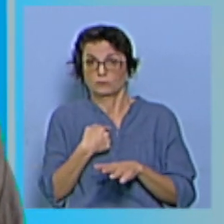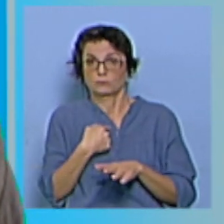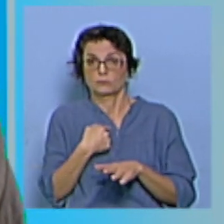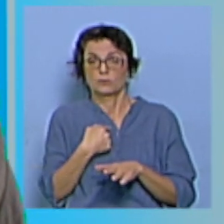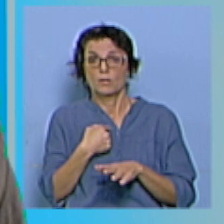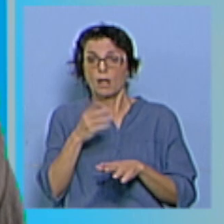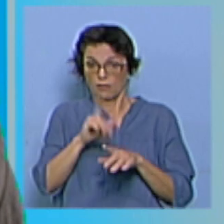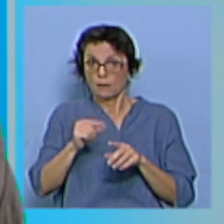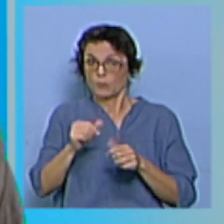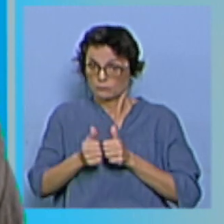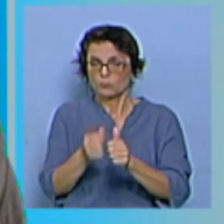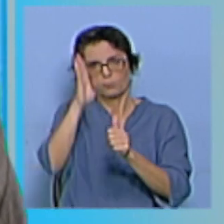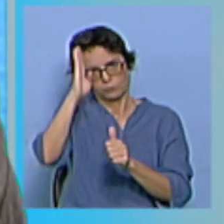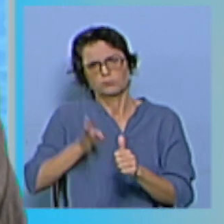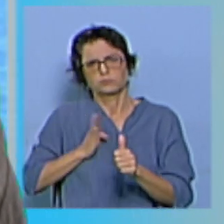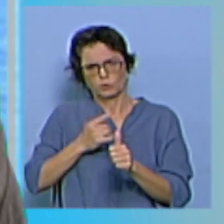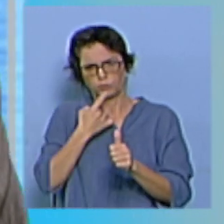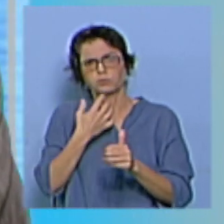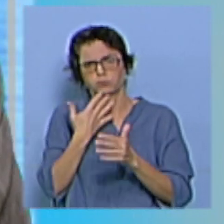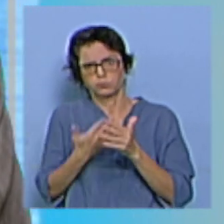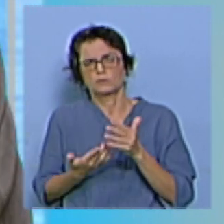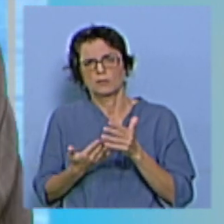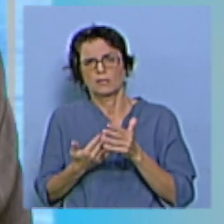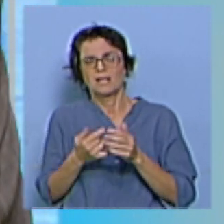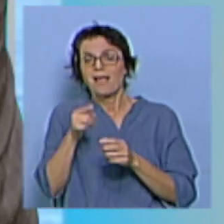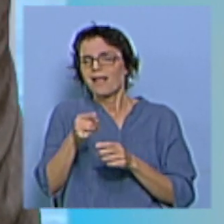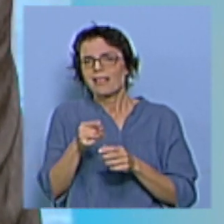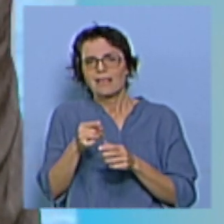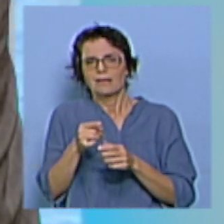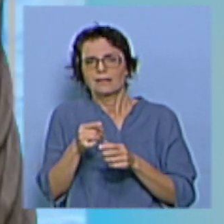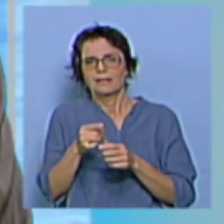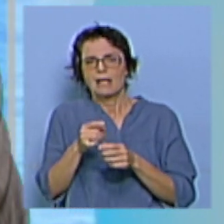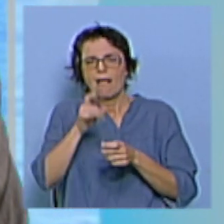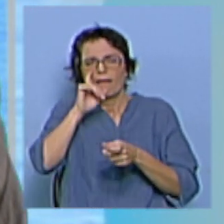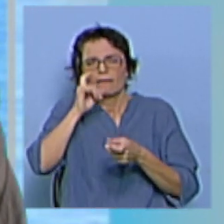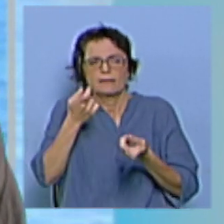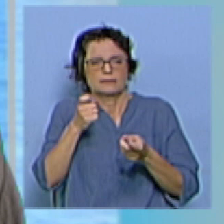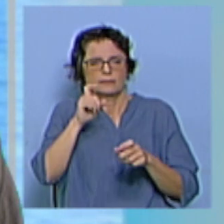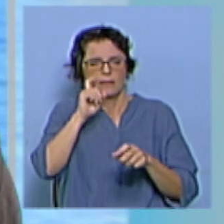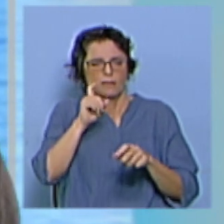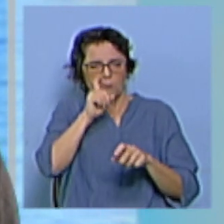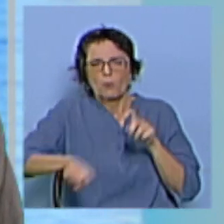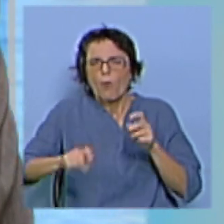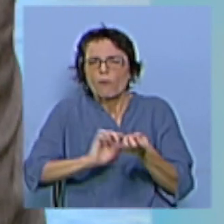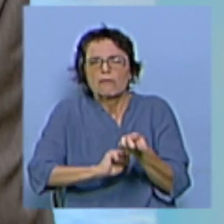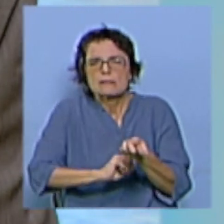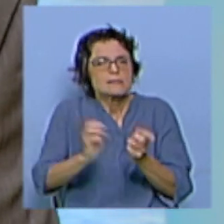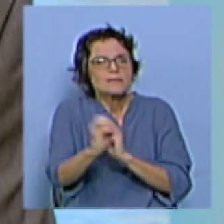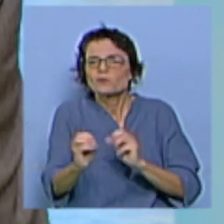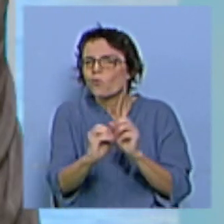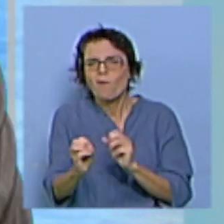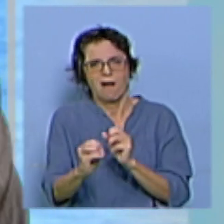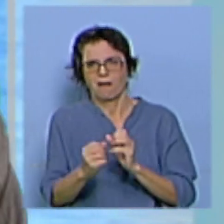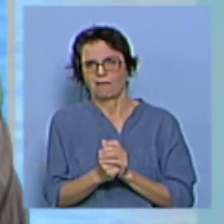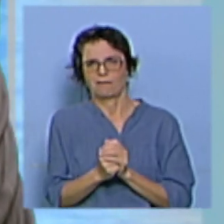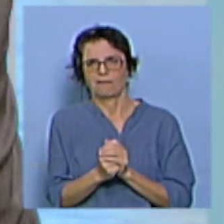portanto, acompanhei muito de perto, é que ali não há racismo absolutamente. Tanto no ISCPSI, como na Academia